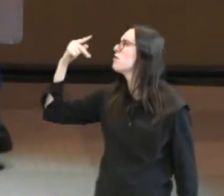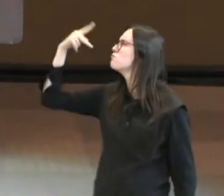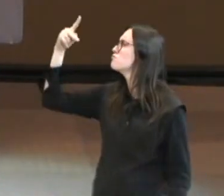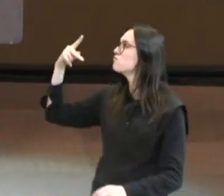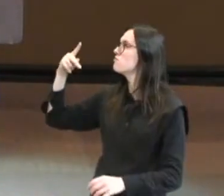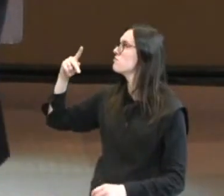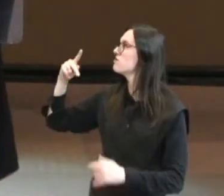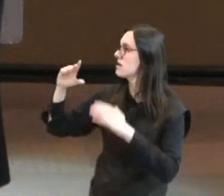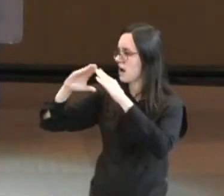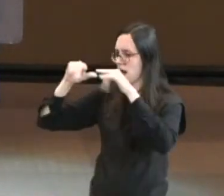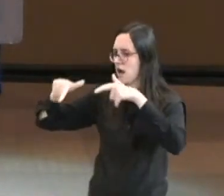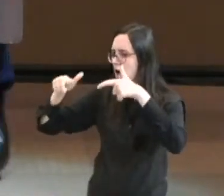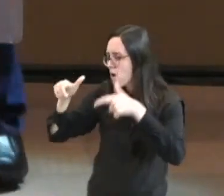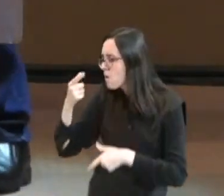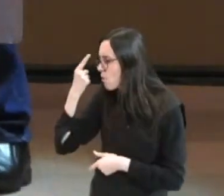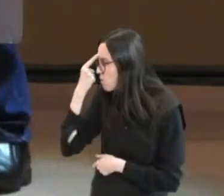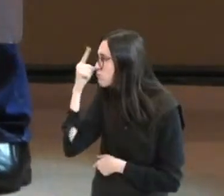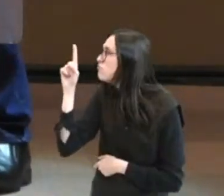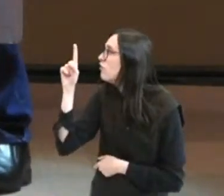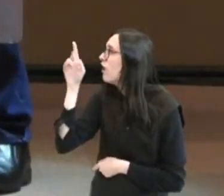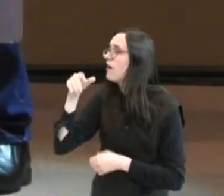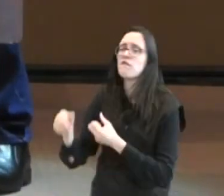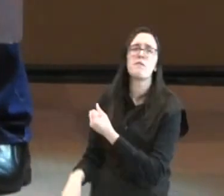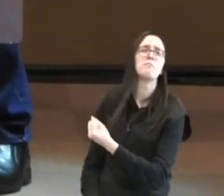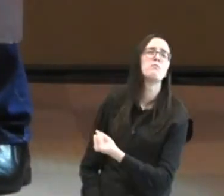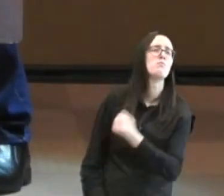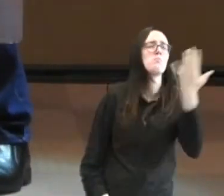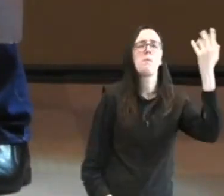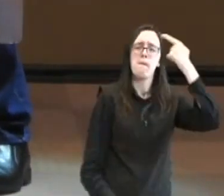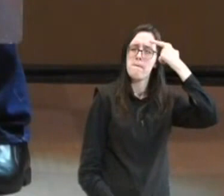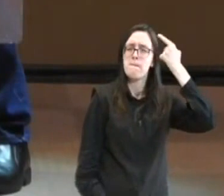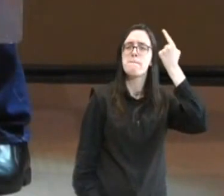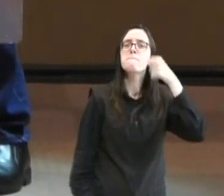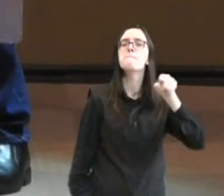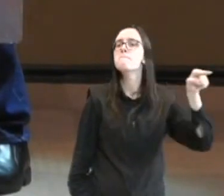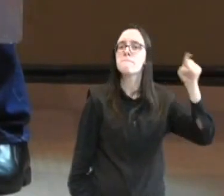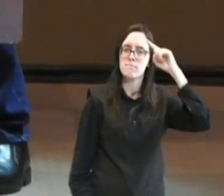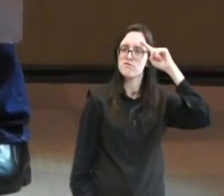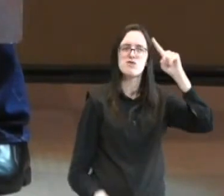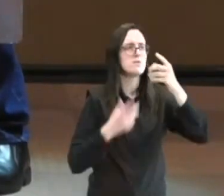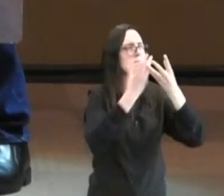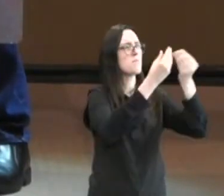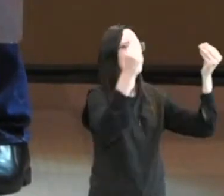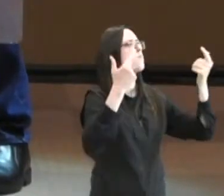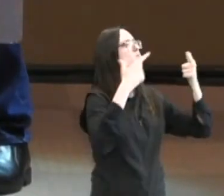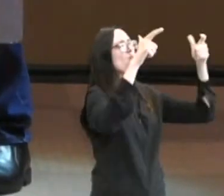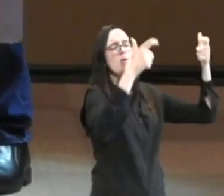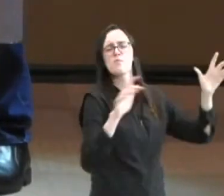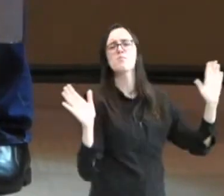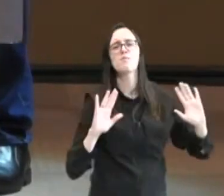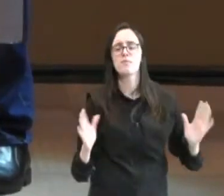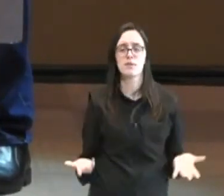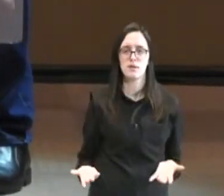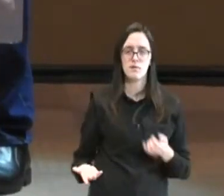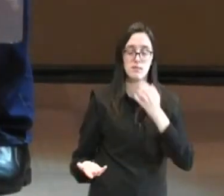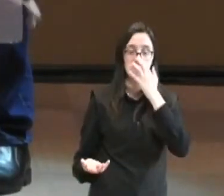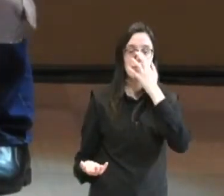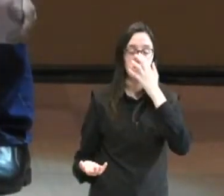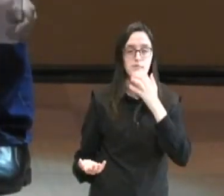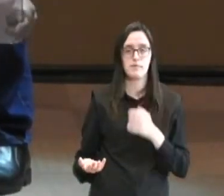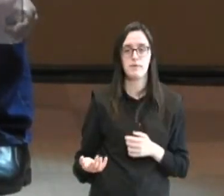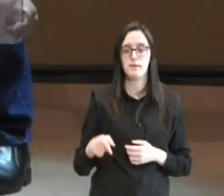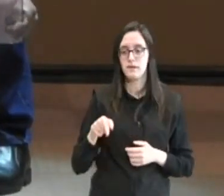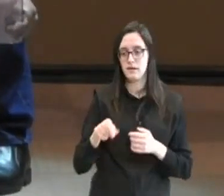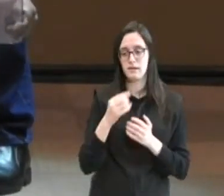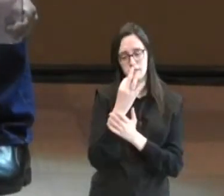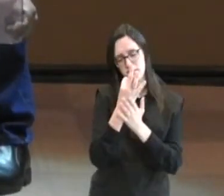casa um dia do que em outro lugar 1000. São qualidades da igreja primitiva. Leia em casa esse